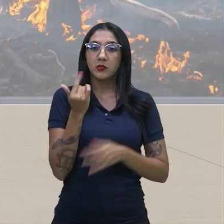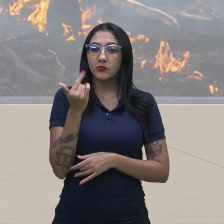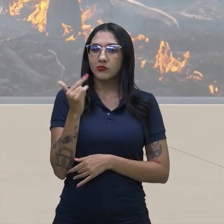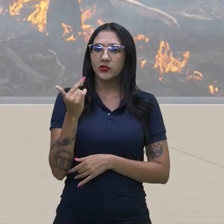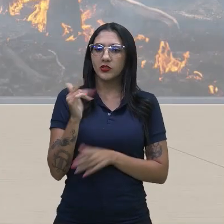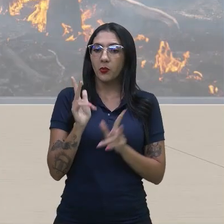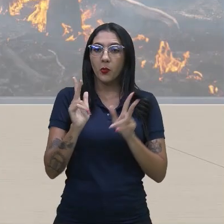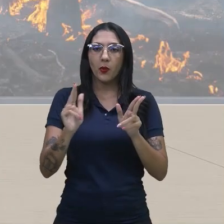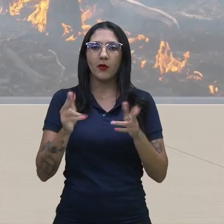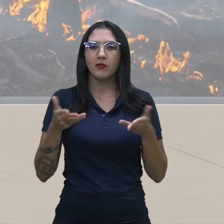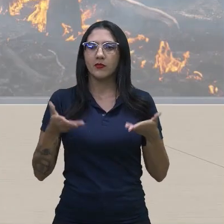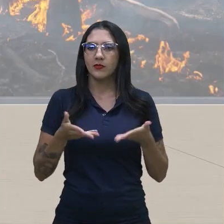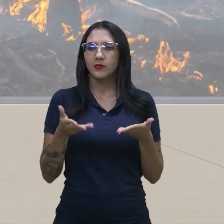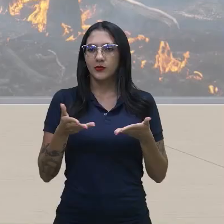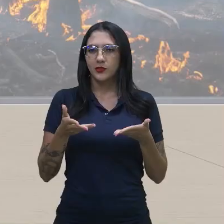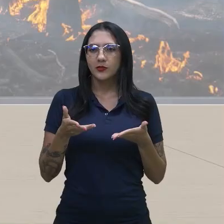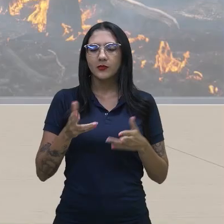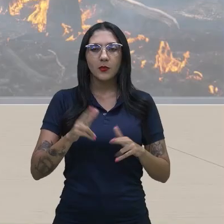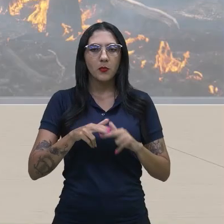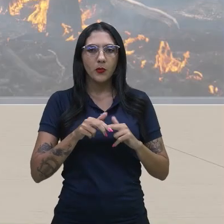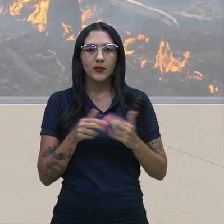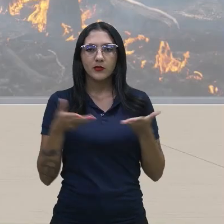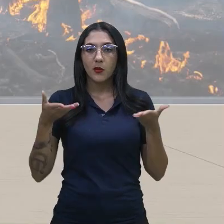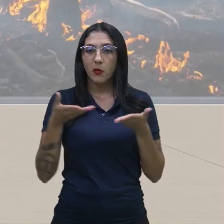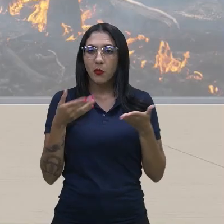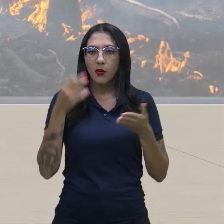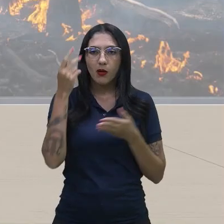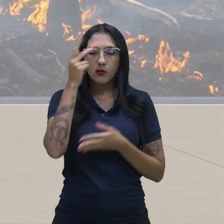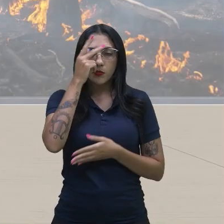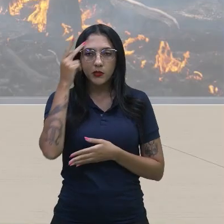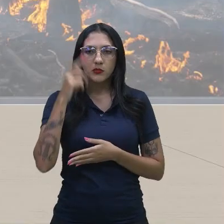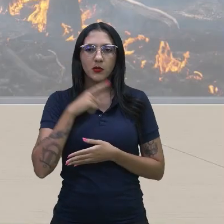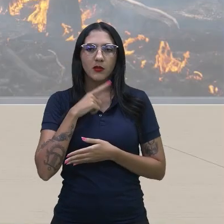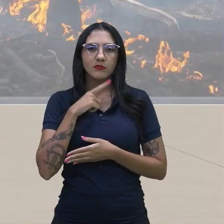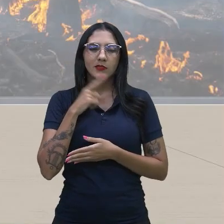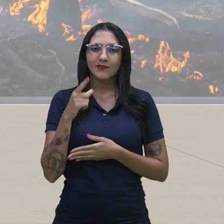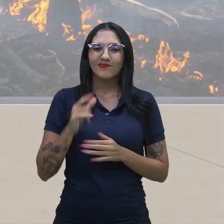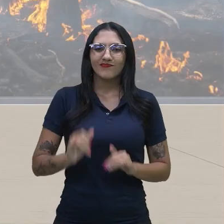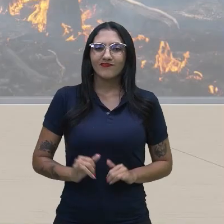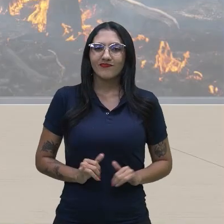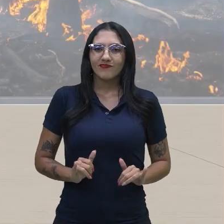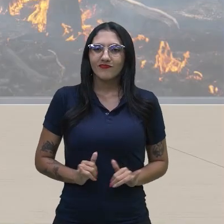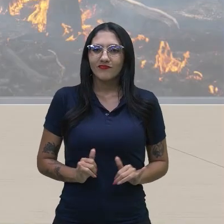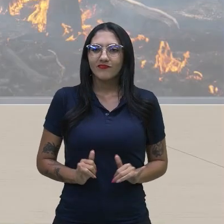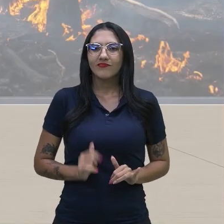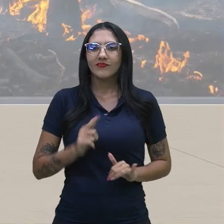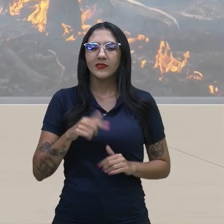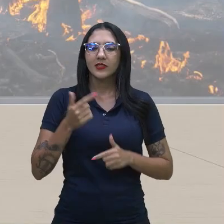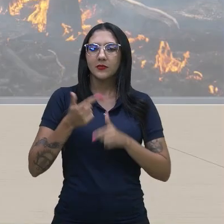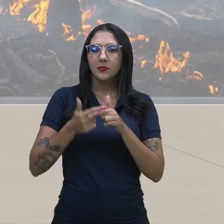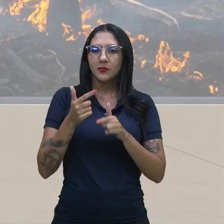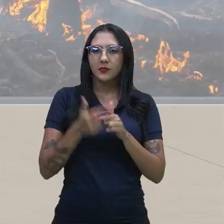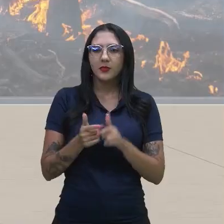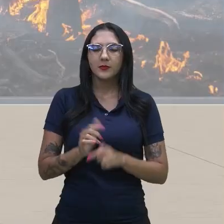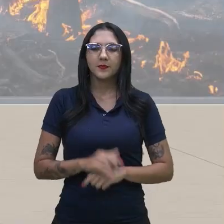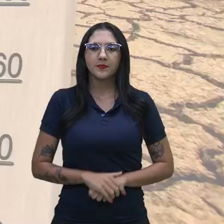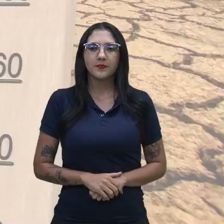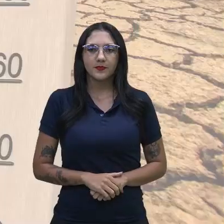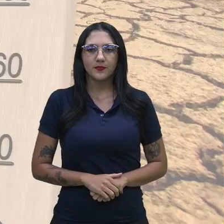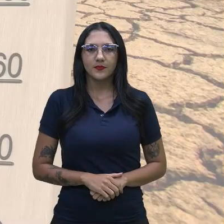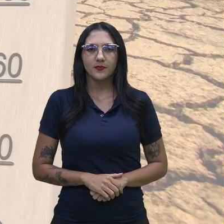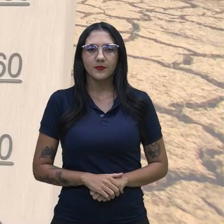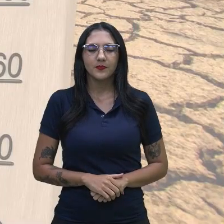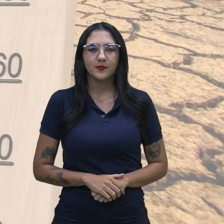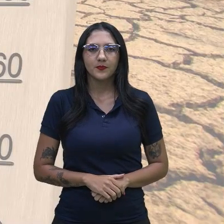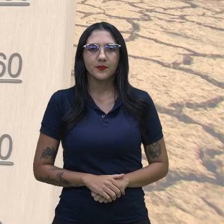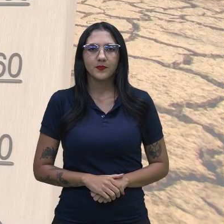hoje. Então as pessoas estão sofrendo justamente por conta desse desequilíbrio que está acontecendo na natureza, né? Então essas mudanças climáticas, né,